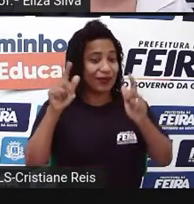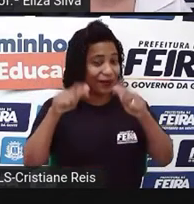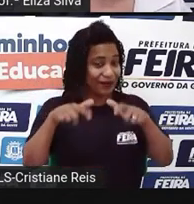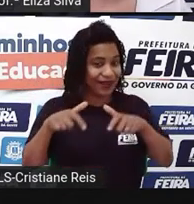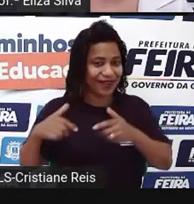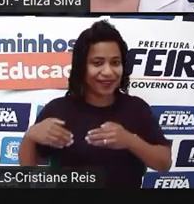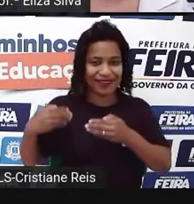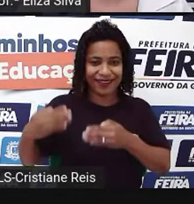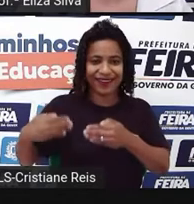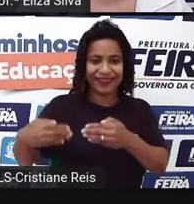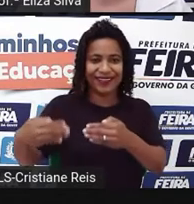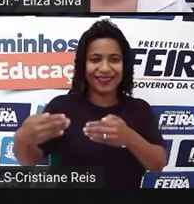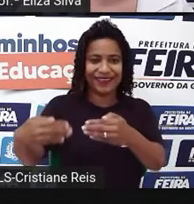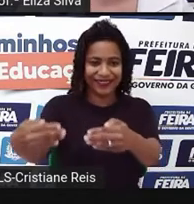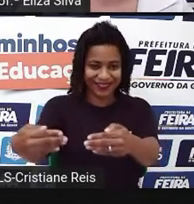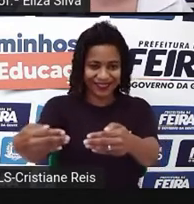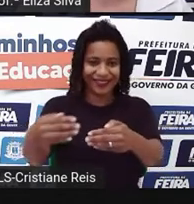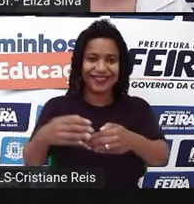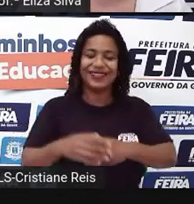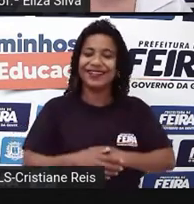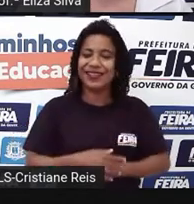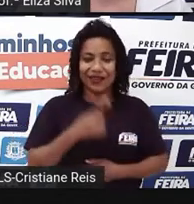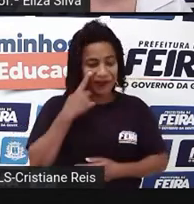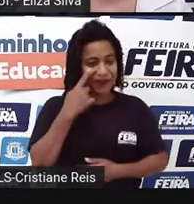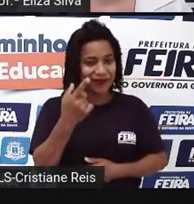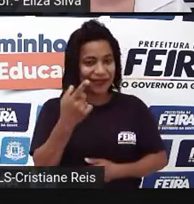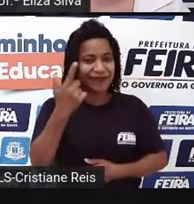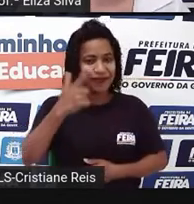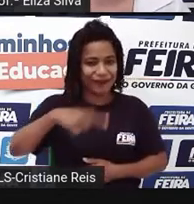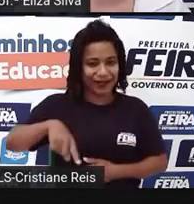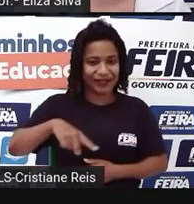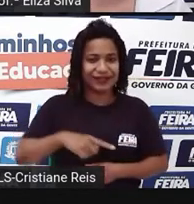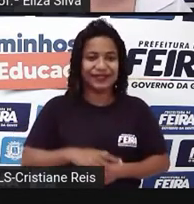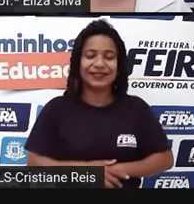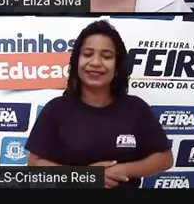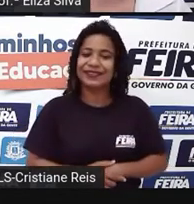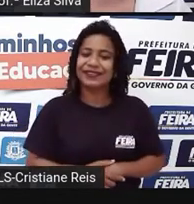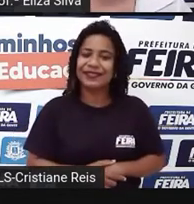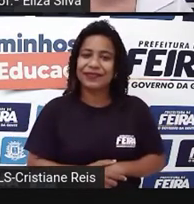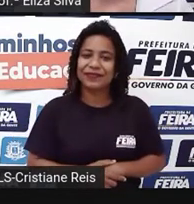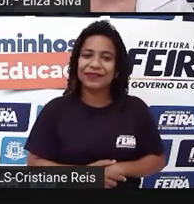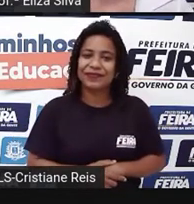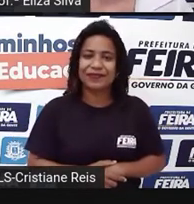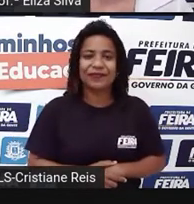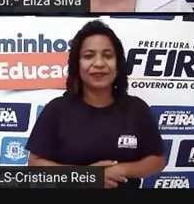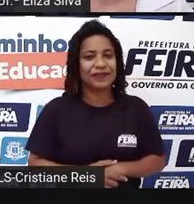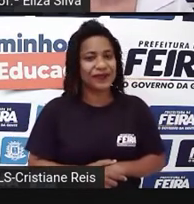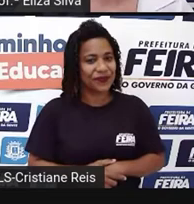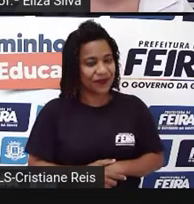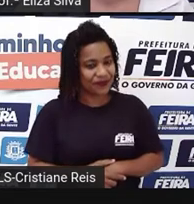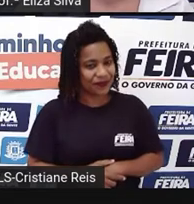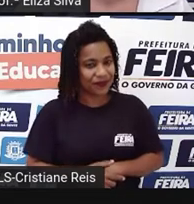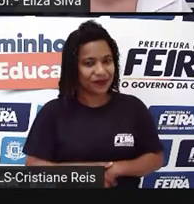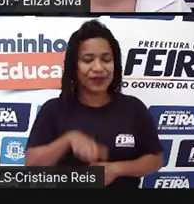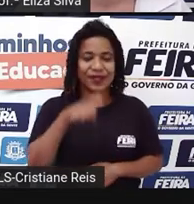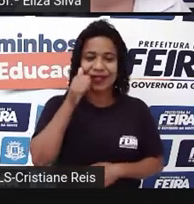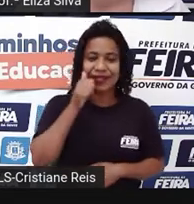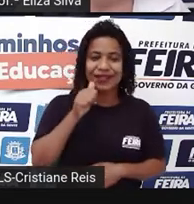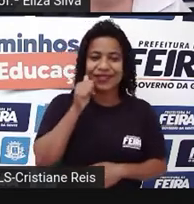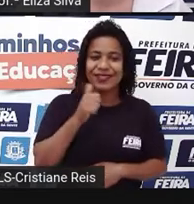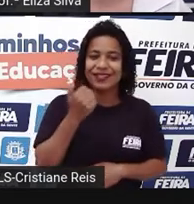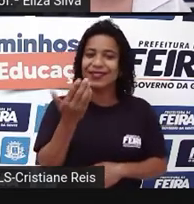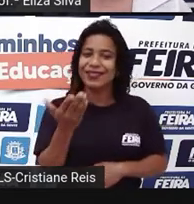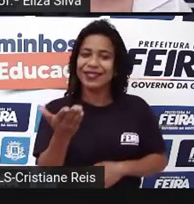Unido. Ok, students? Next one. Próxima. E esse personagem do conto de